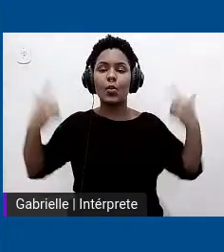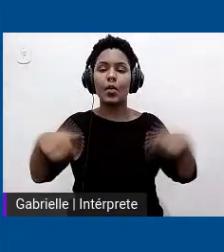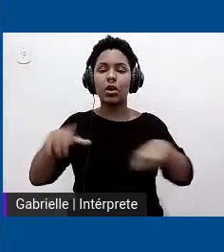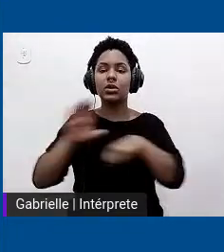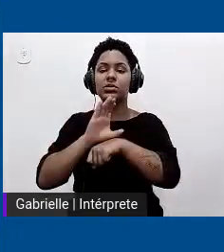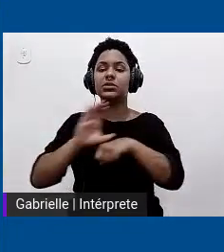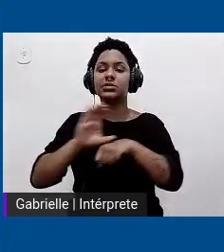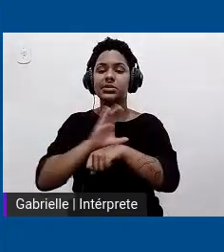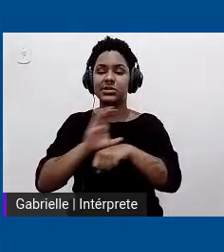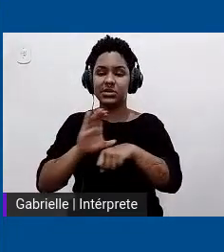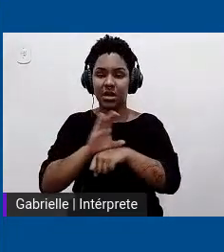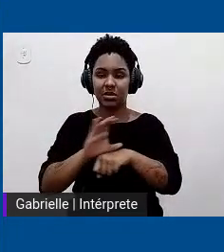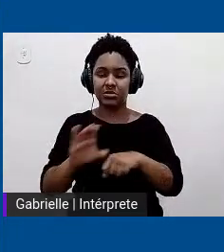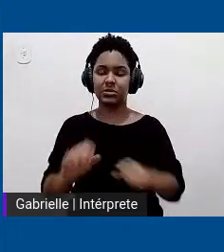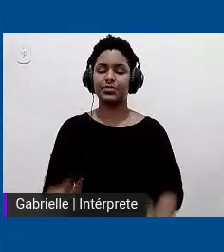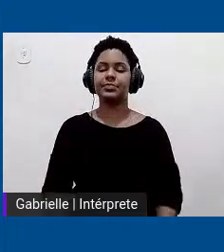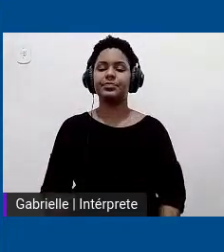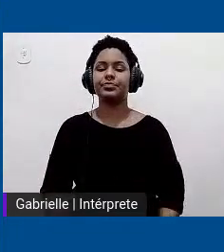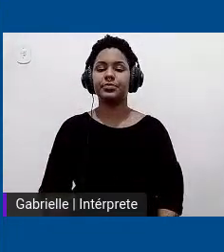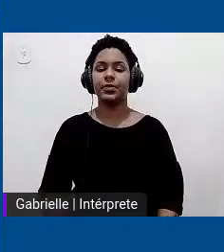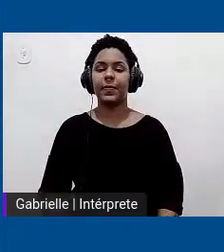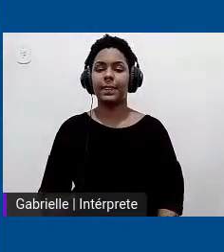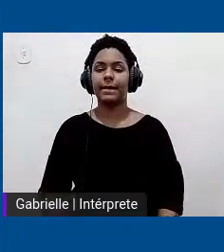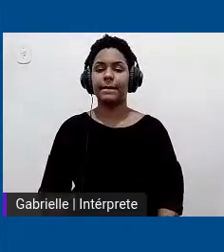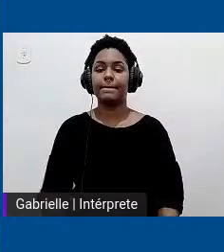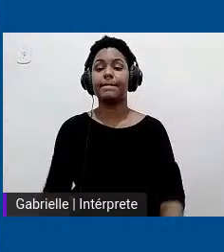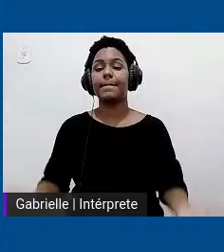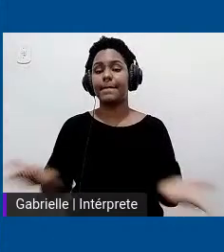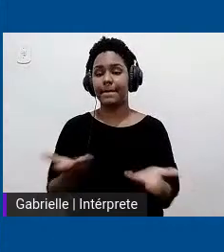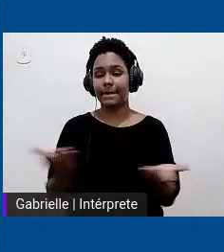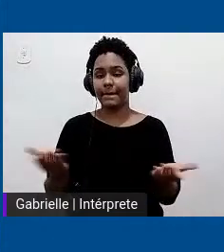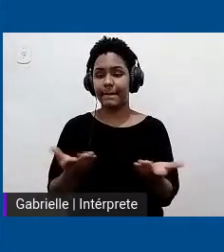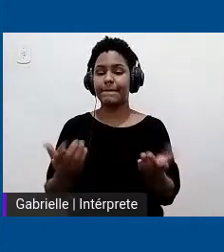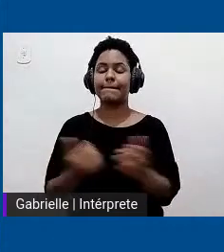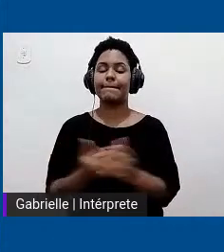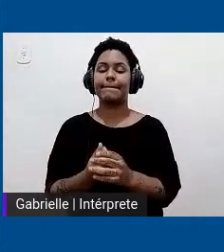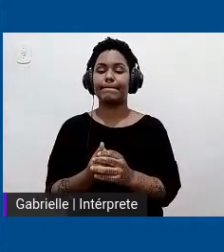né? E passo, então, a